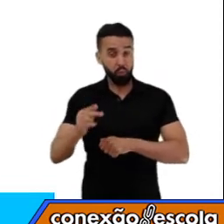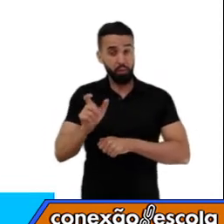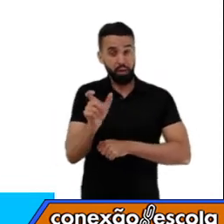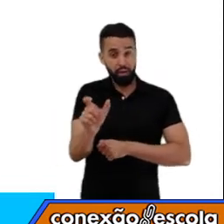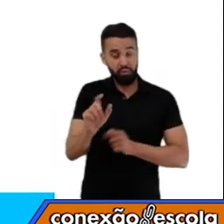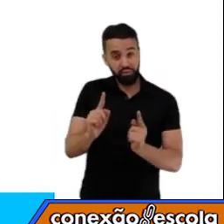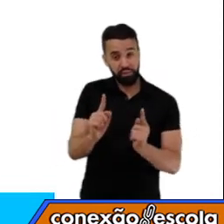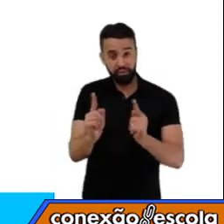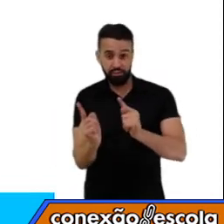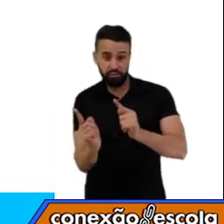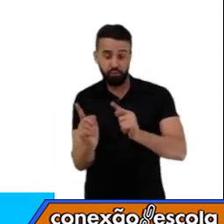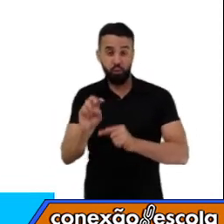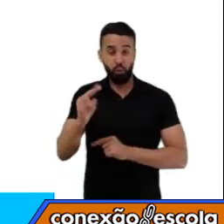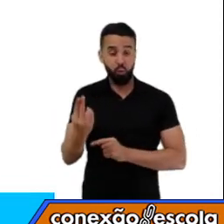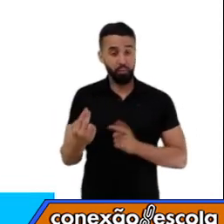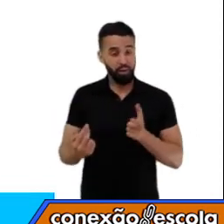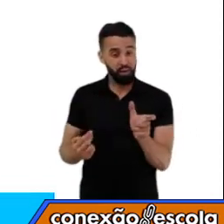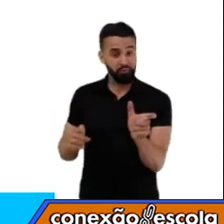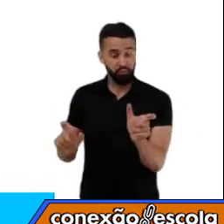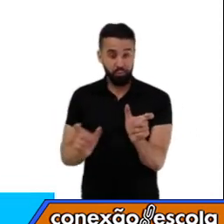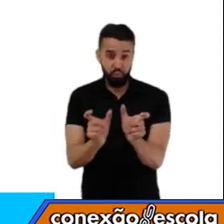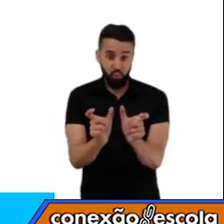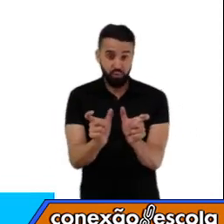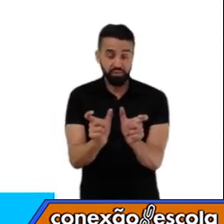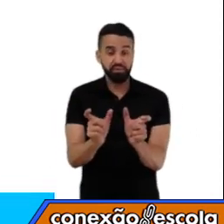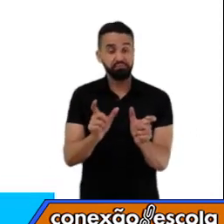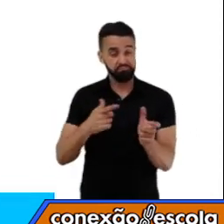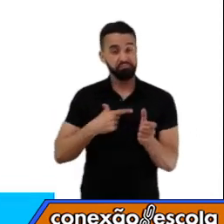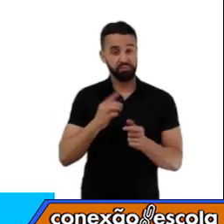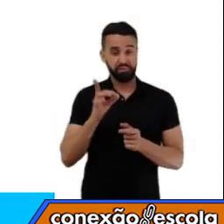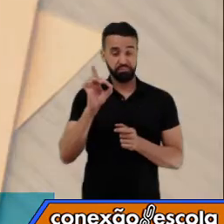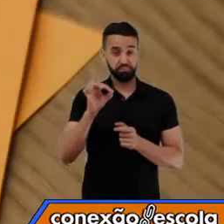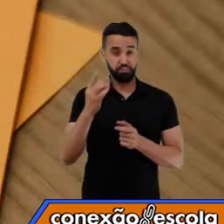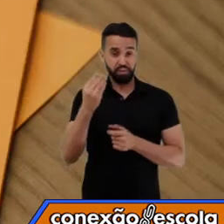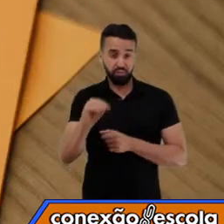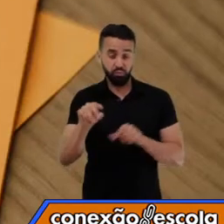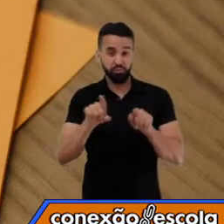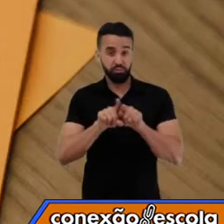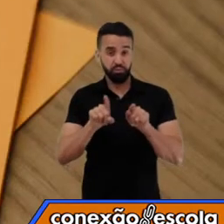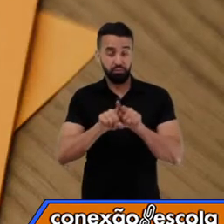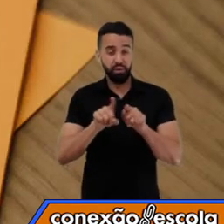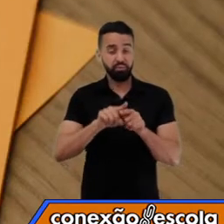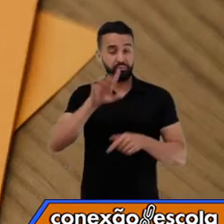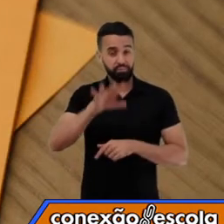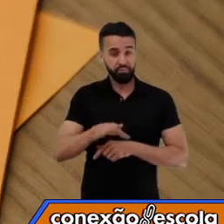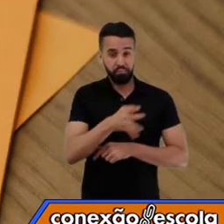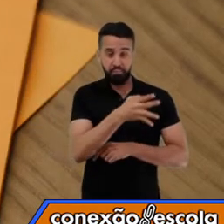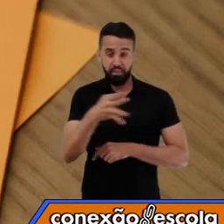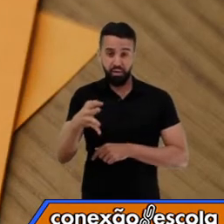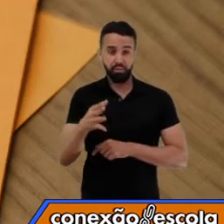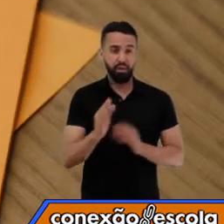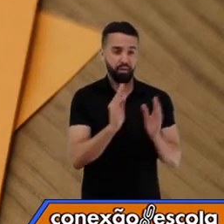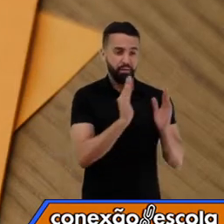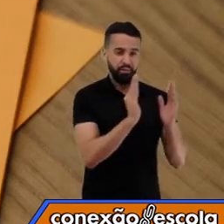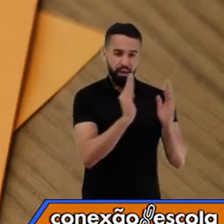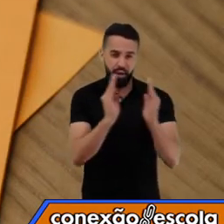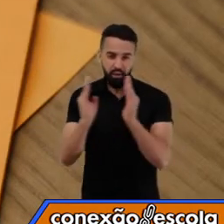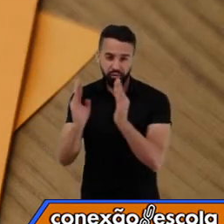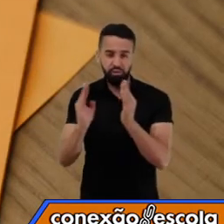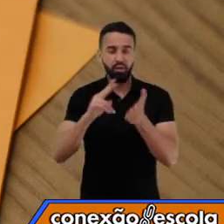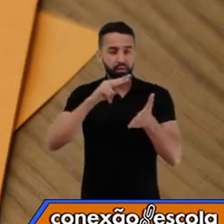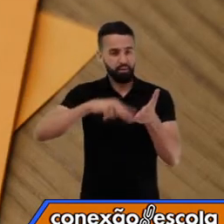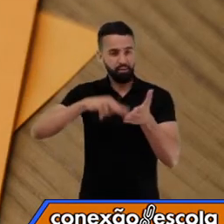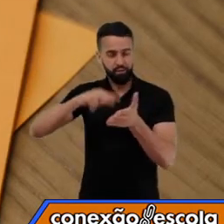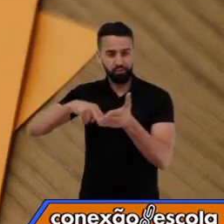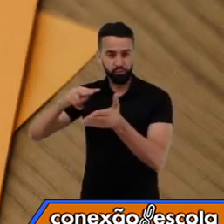palavras compostas citações tabelas e caixas de leitura Então dentro do corpo